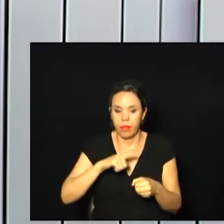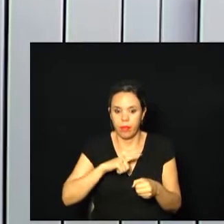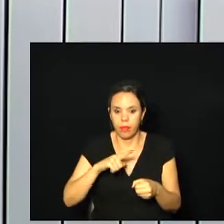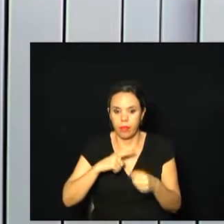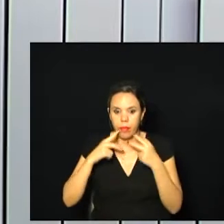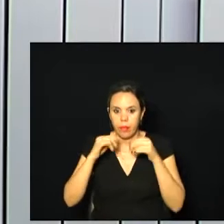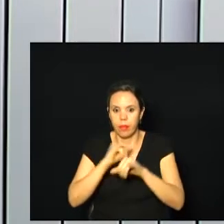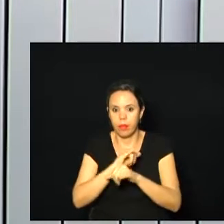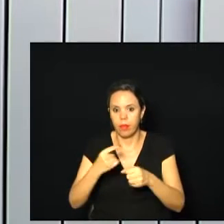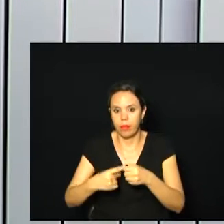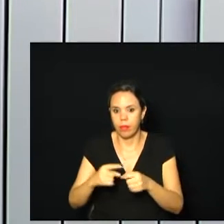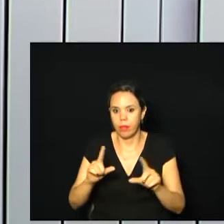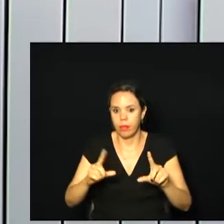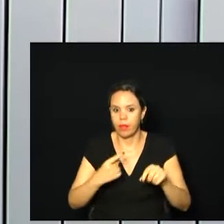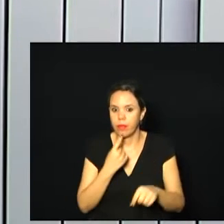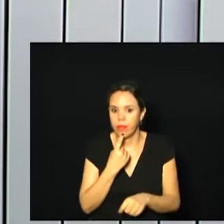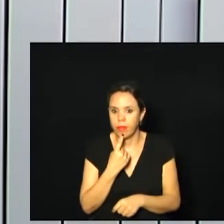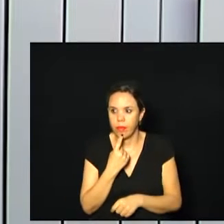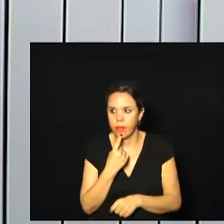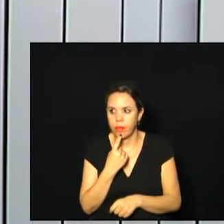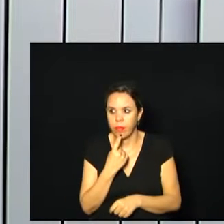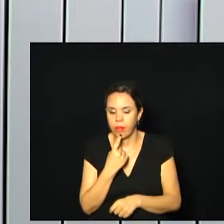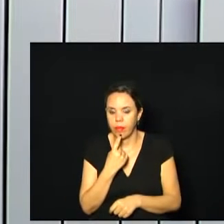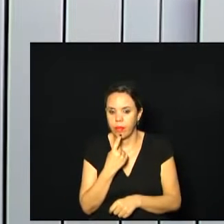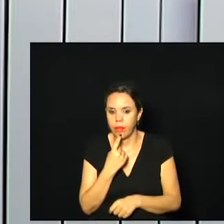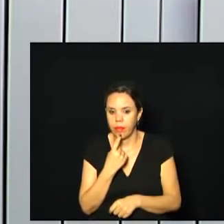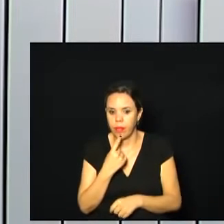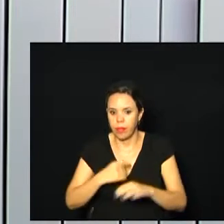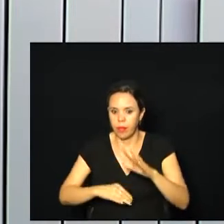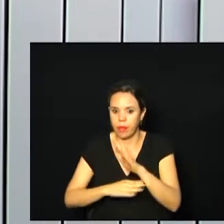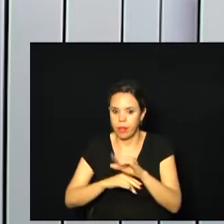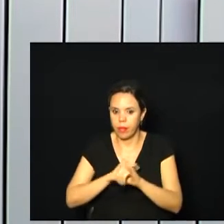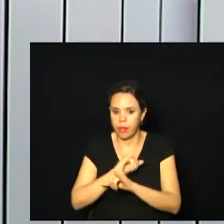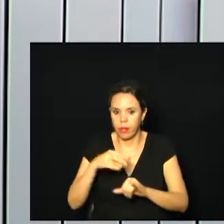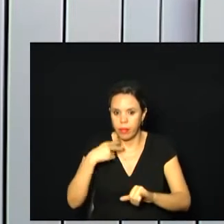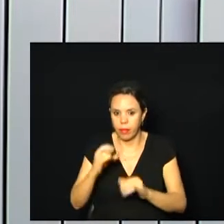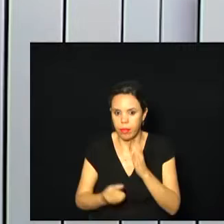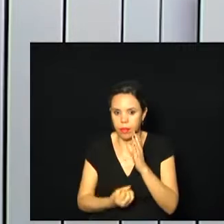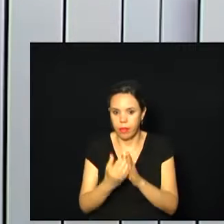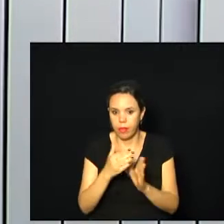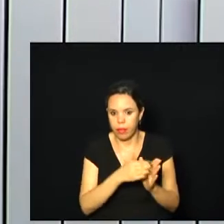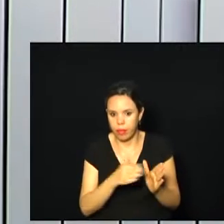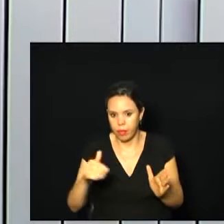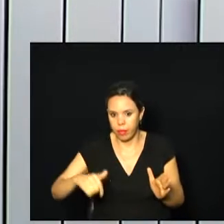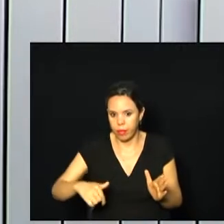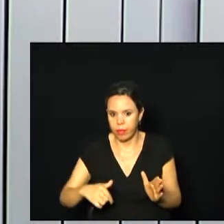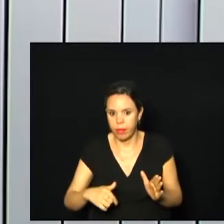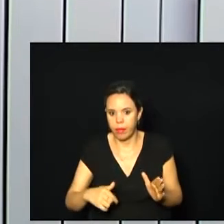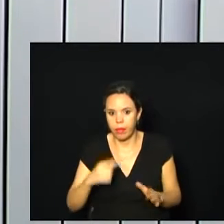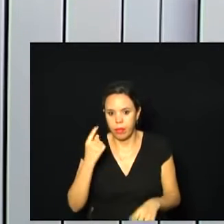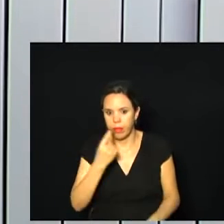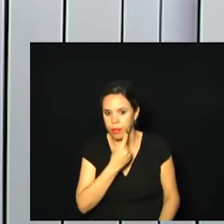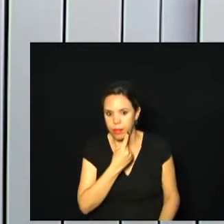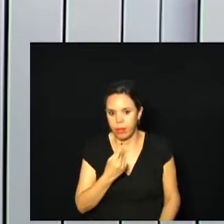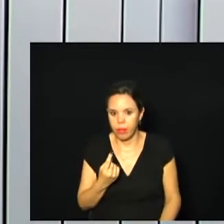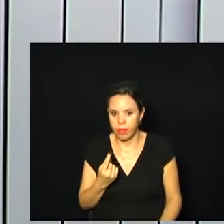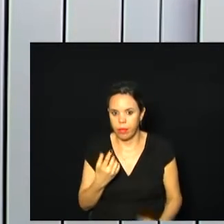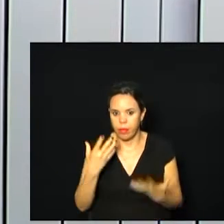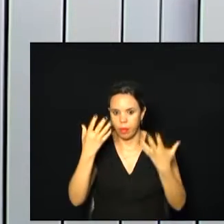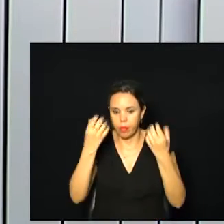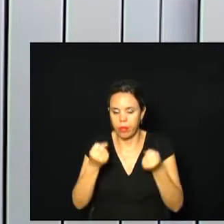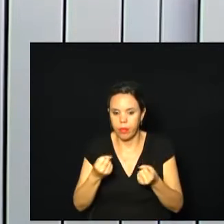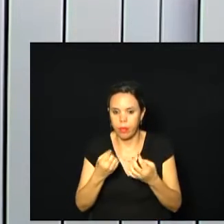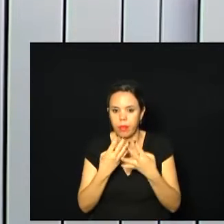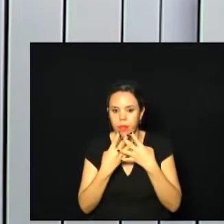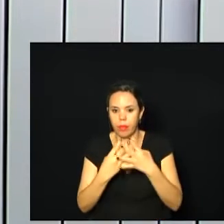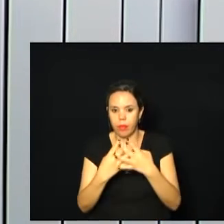as notícias da Metrópole de Campinas, as notícias do Legislativo, que acontece aqui na Câmara com a Mirna Abreu. Vamos